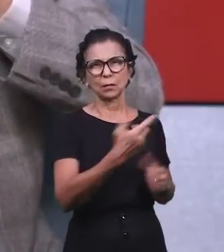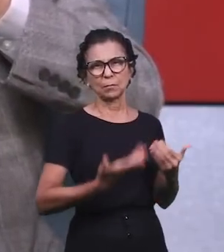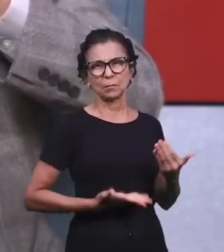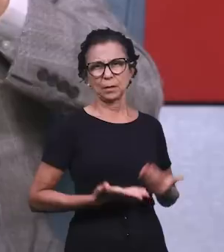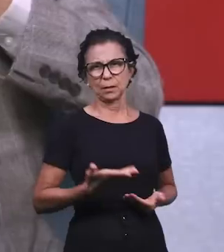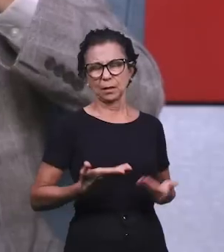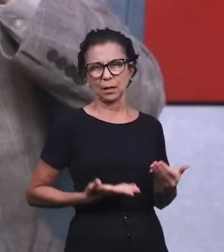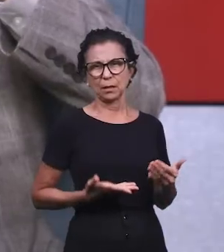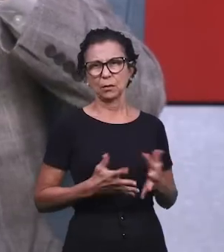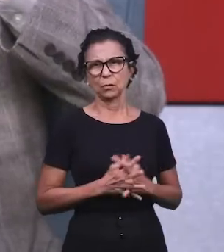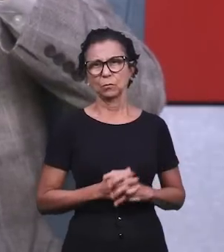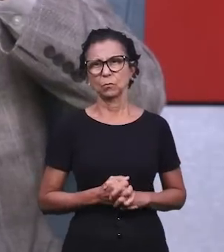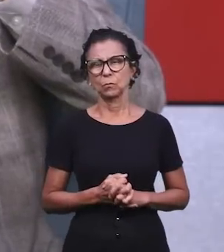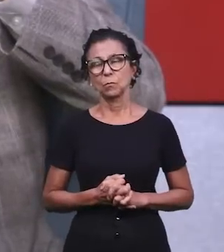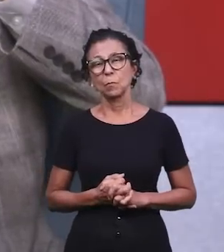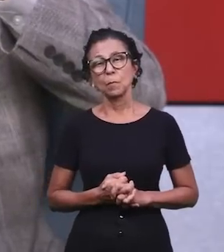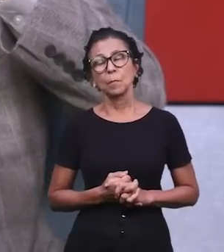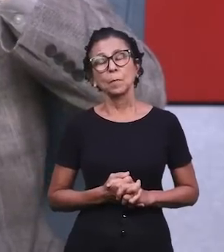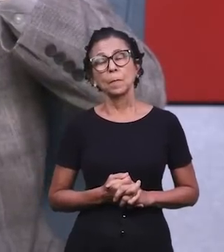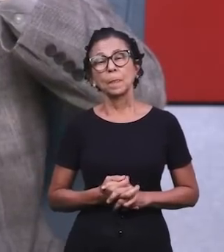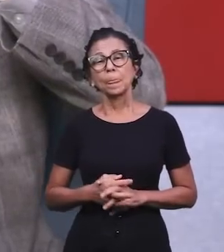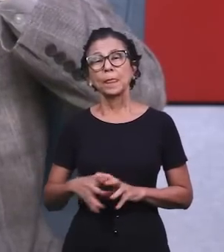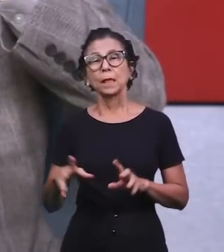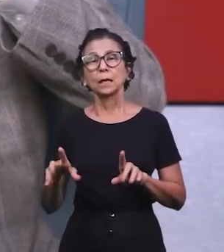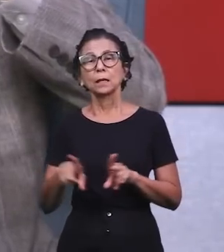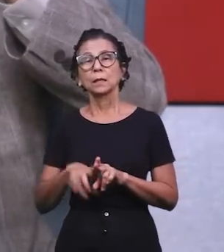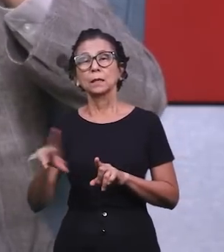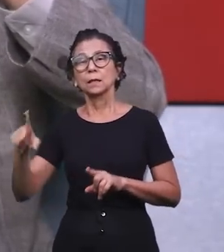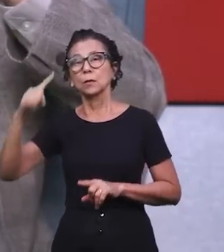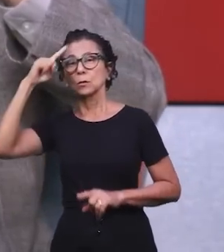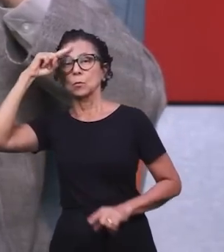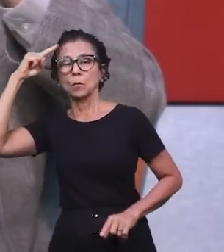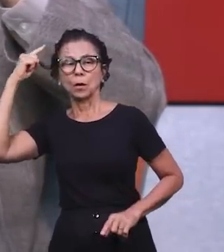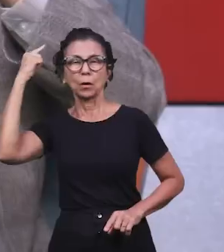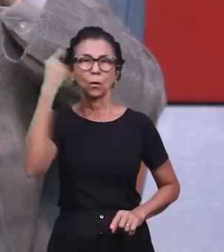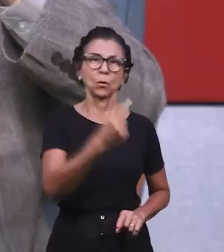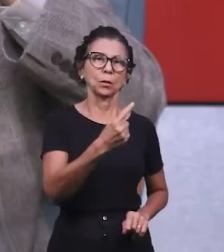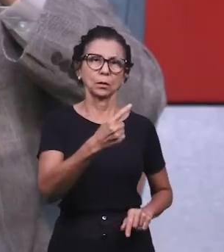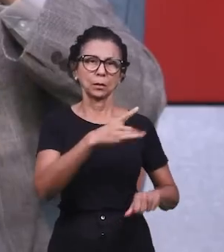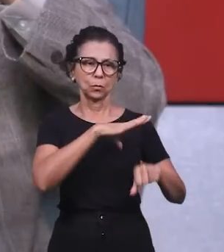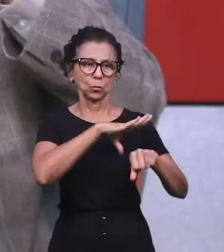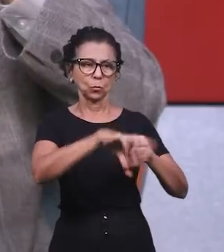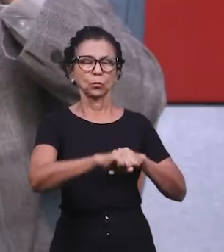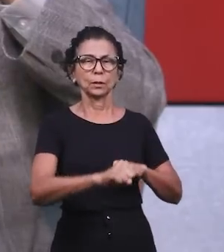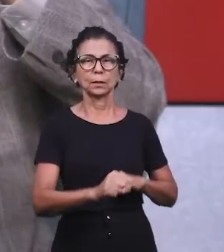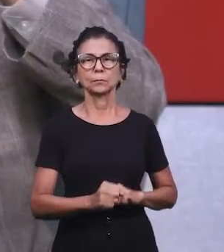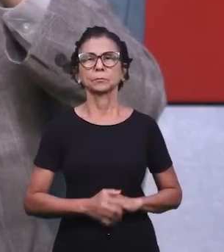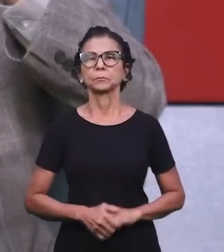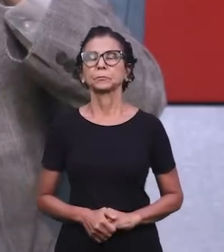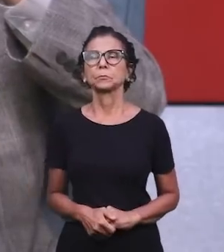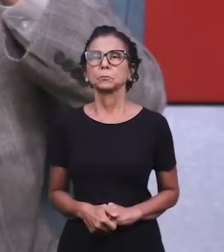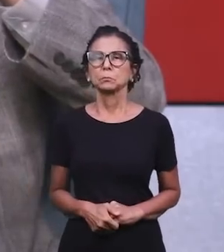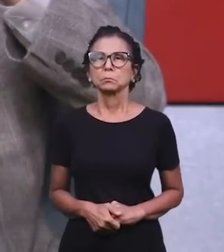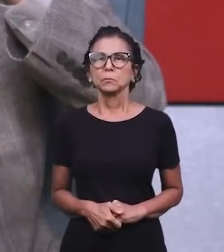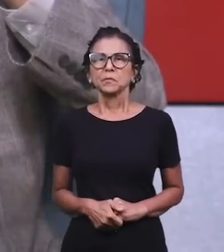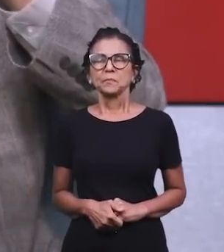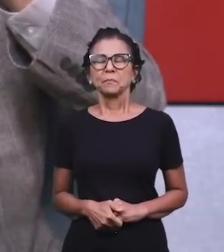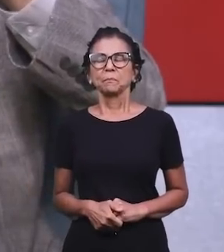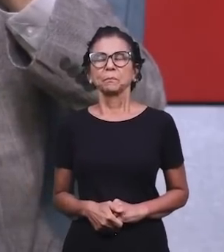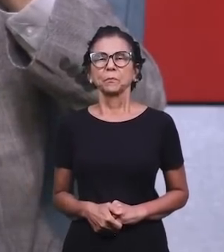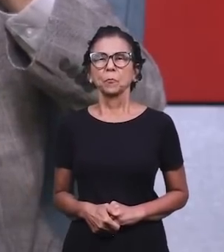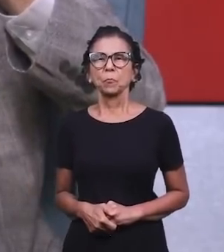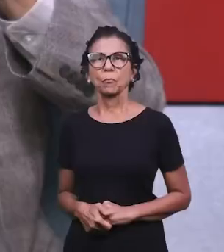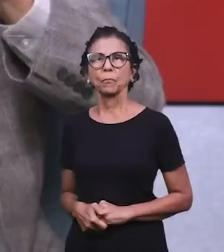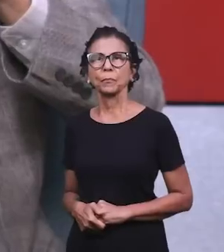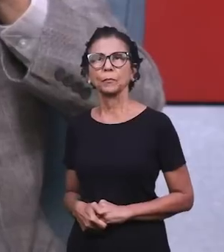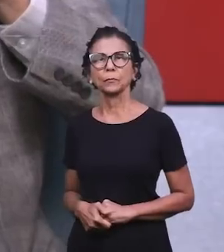ordem. Meus irmãos, a operação do Espírito Santo,